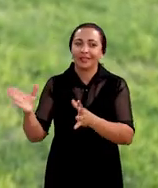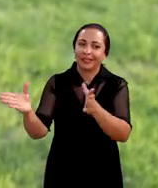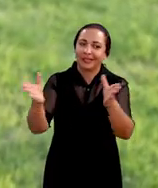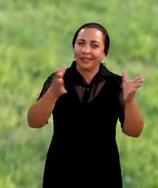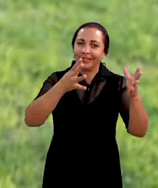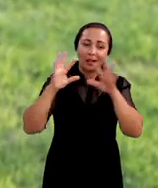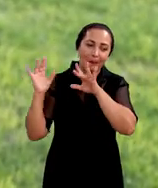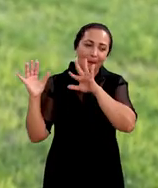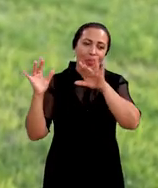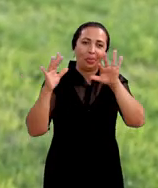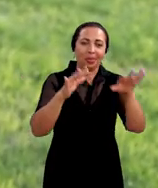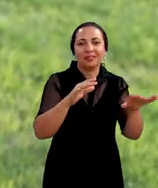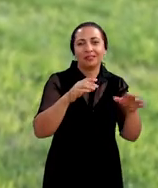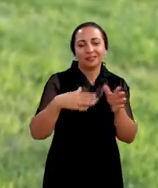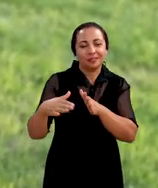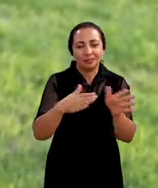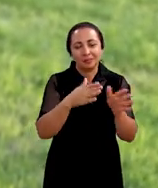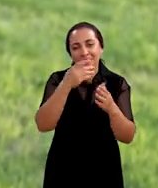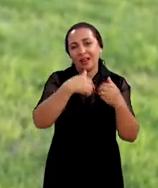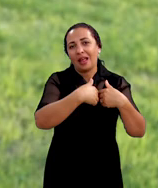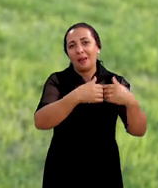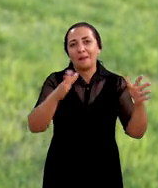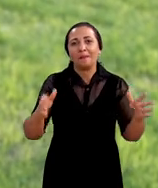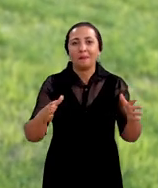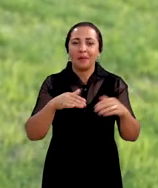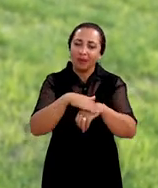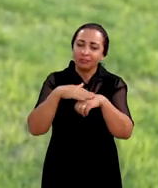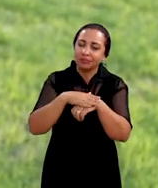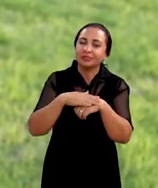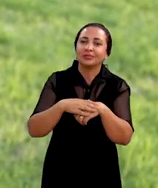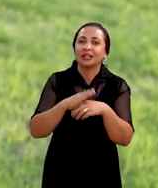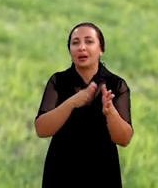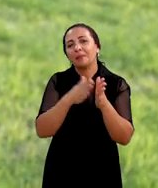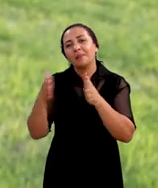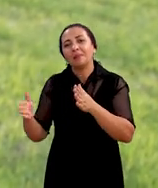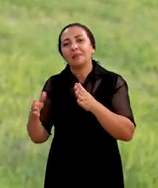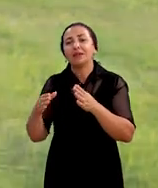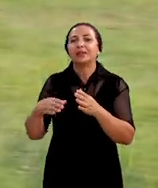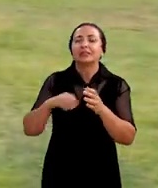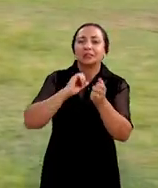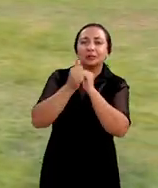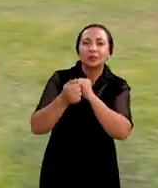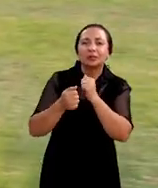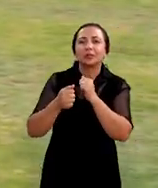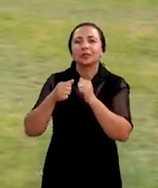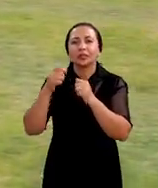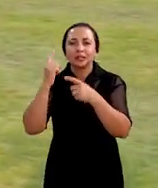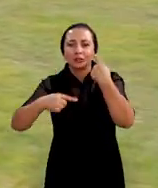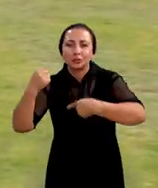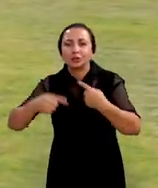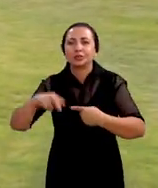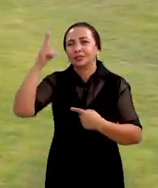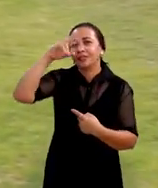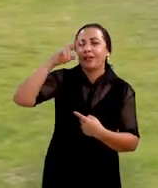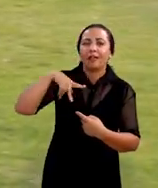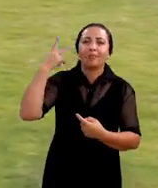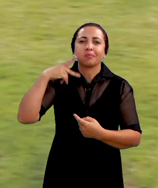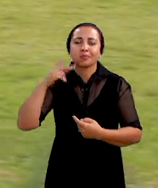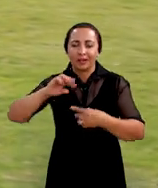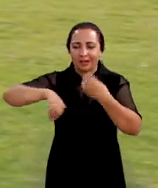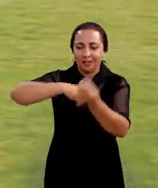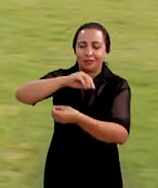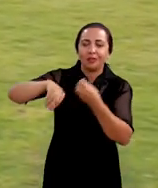atrairá mais ainda, que poderia ser um caminho para abrir o diálogo, para você discutir a partir do futebol, história, política